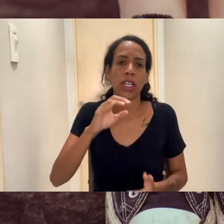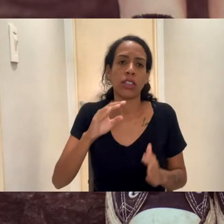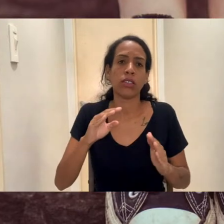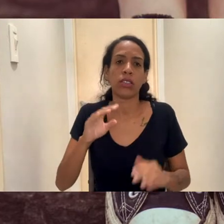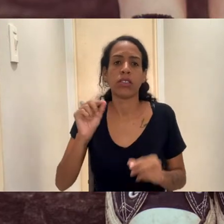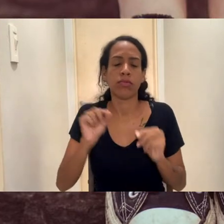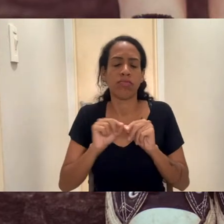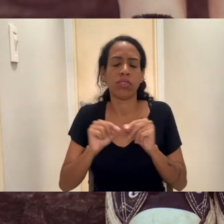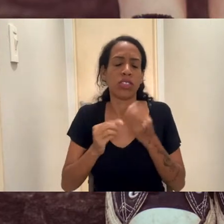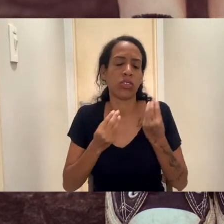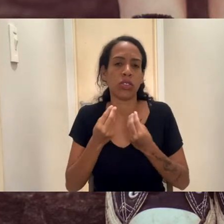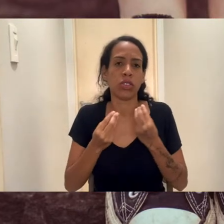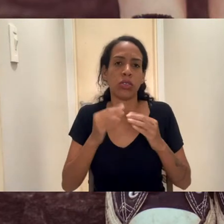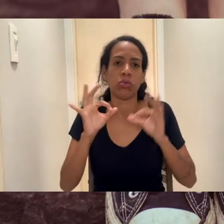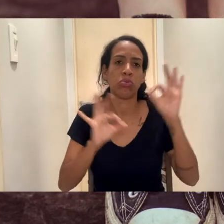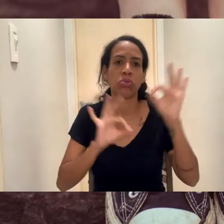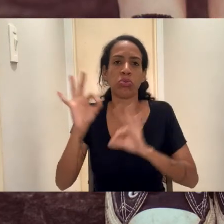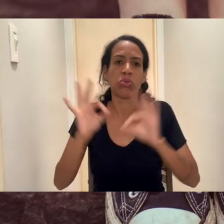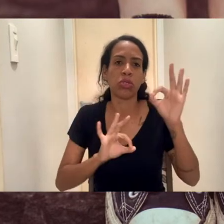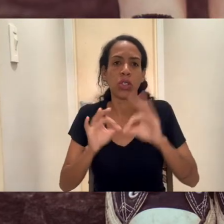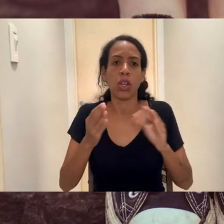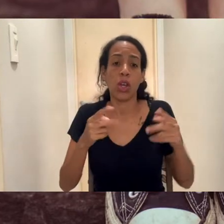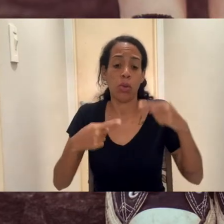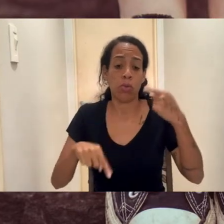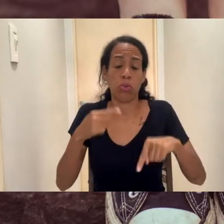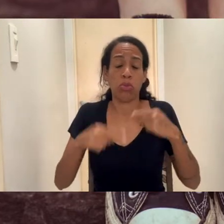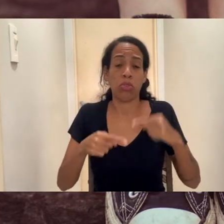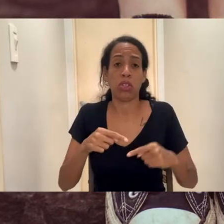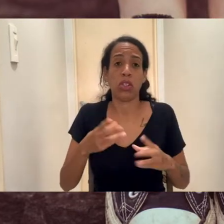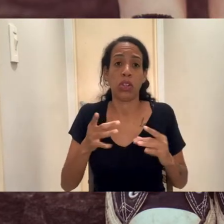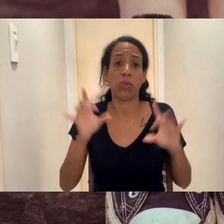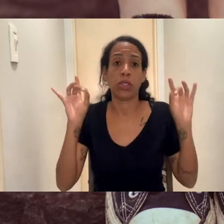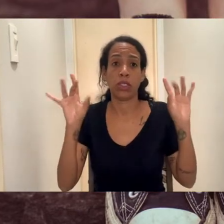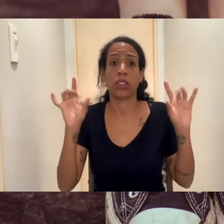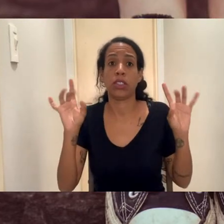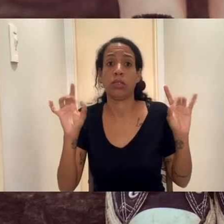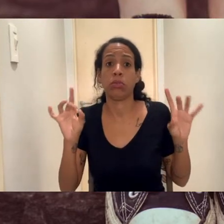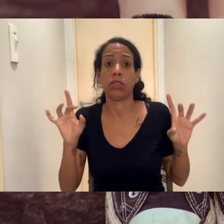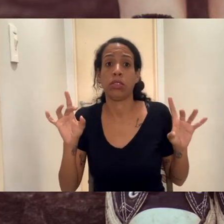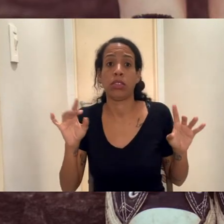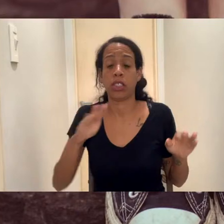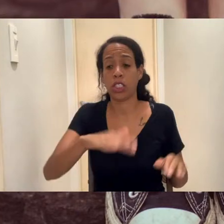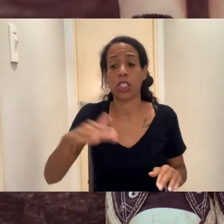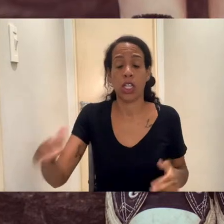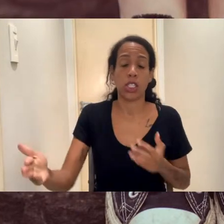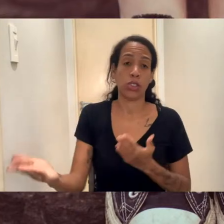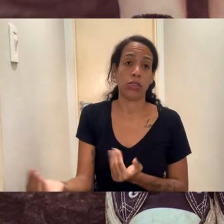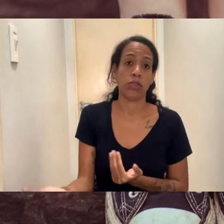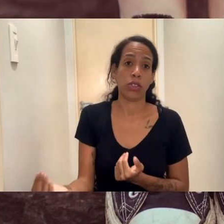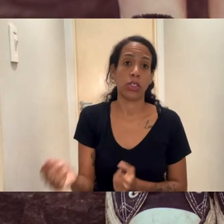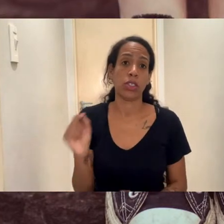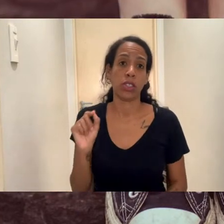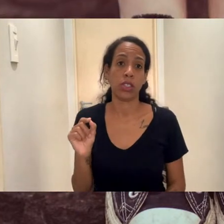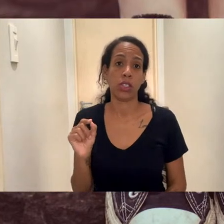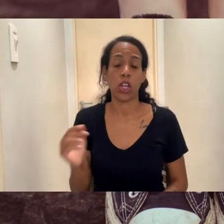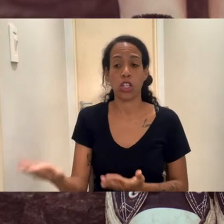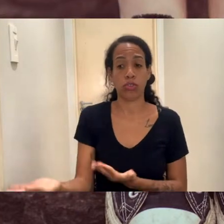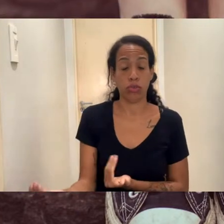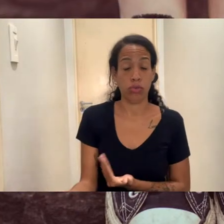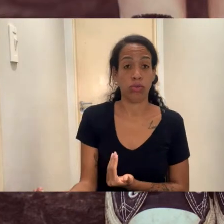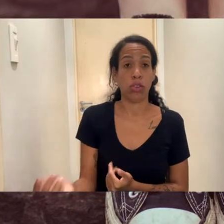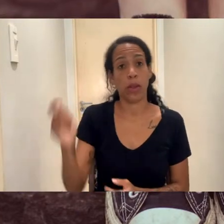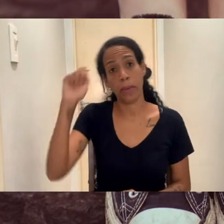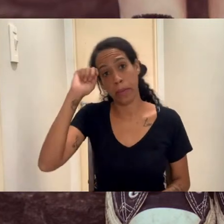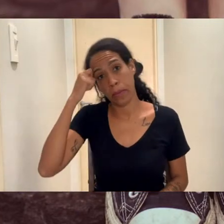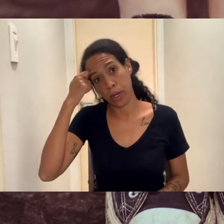sabe que isso é um projeto político direcionado para uma parcela específica de crianças e adolescentes, né, que são a juventude negra,